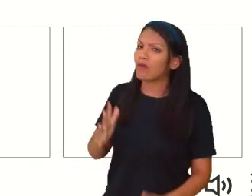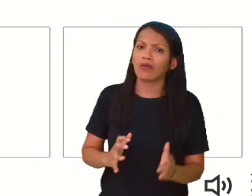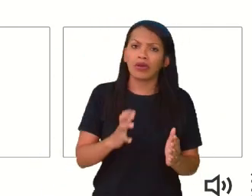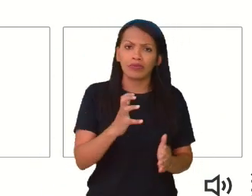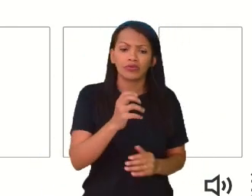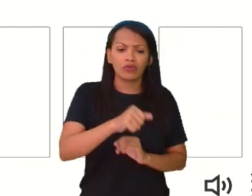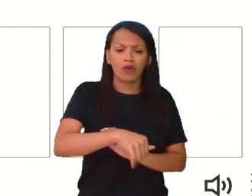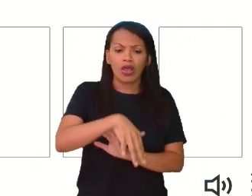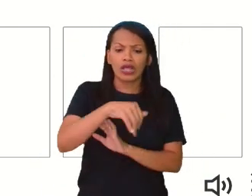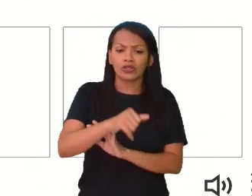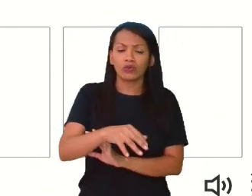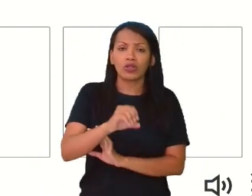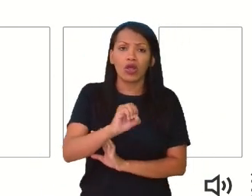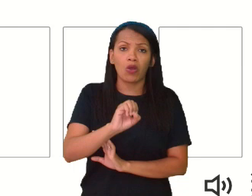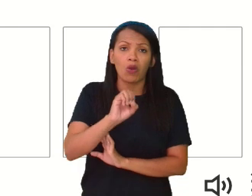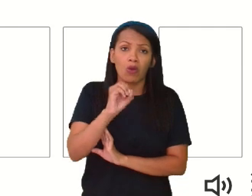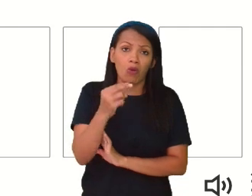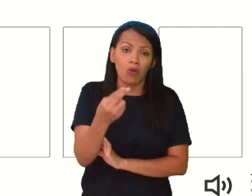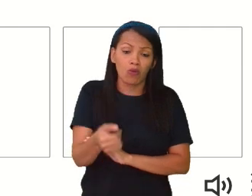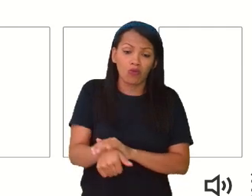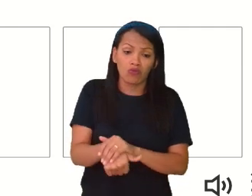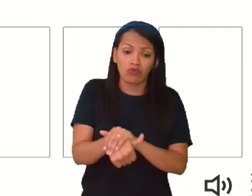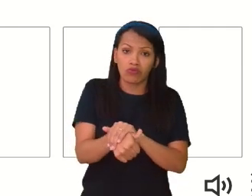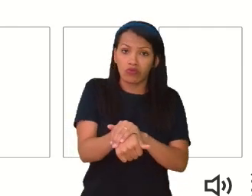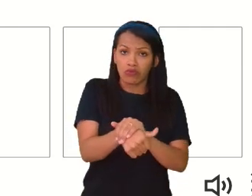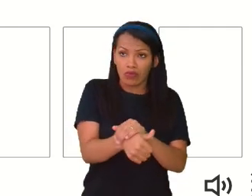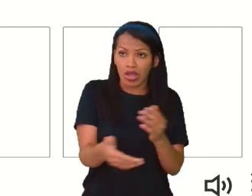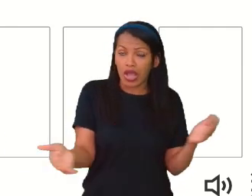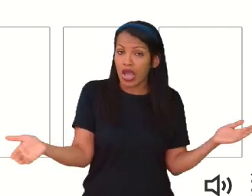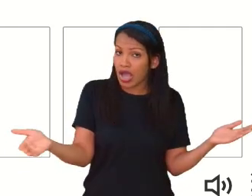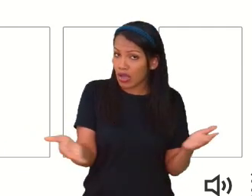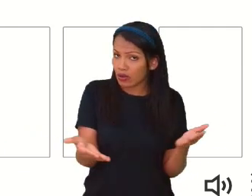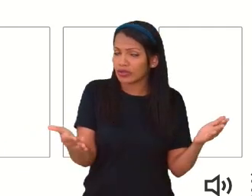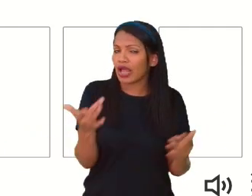ou a tartaruga? Agora ficou fácil, né?